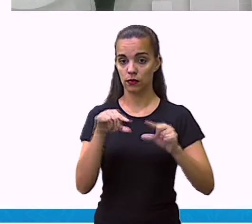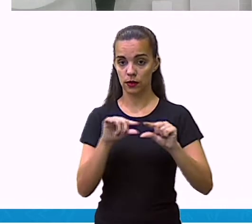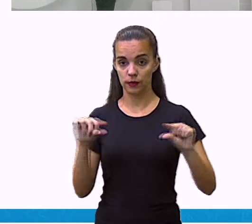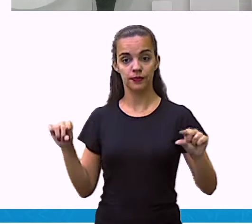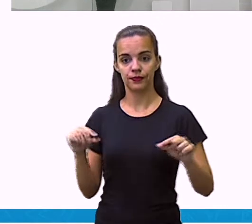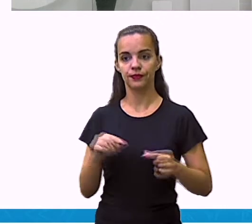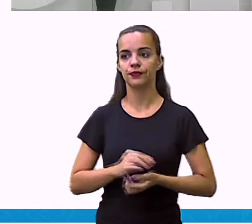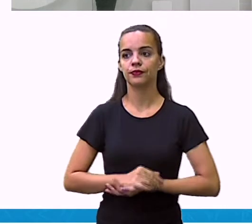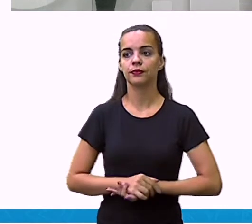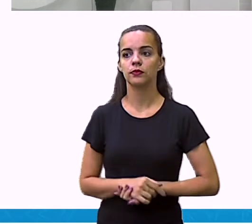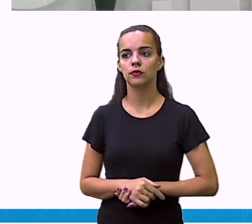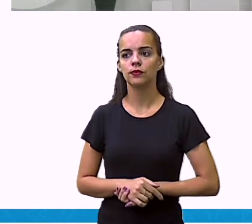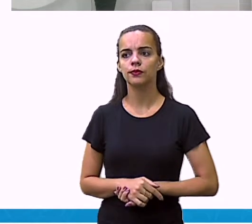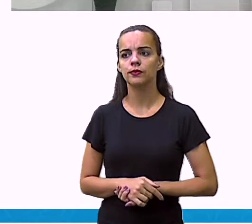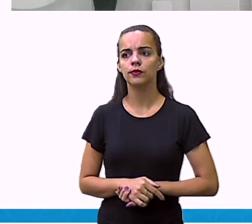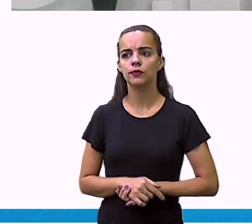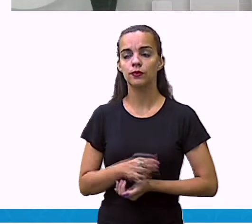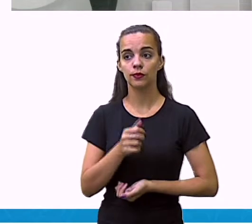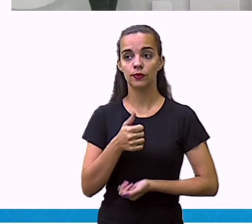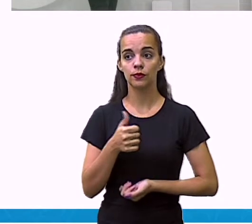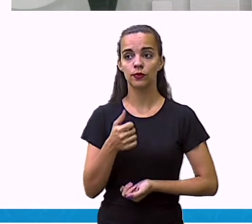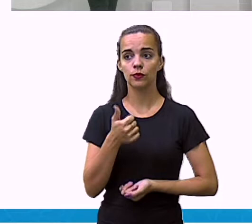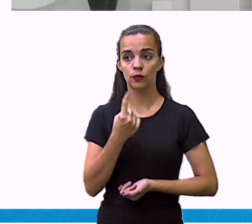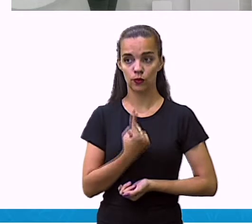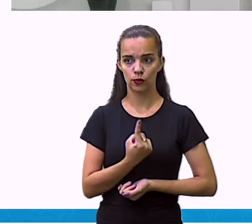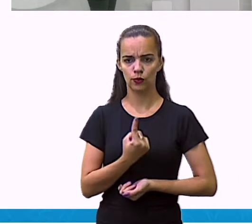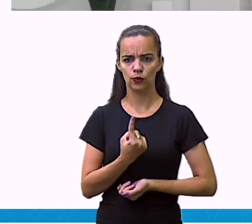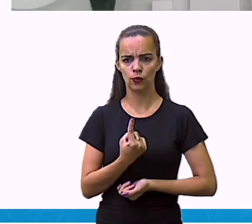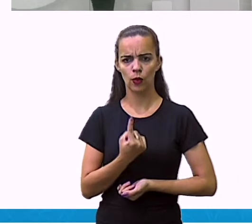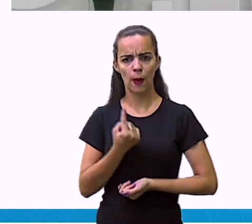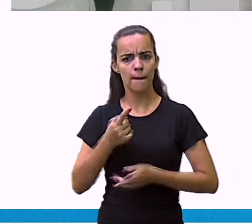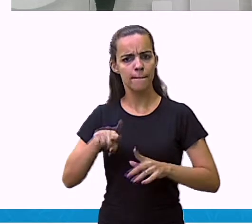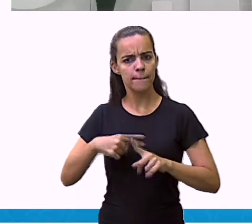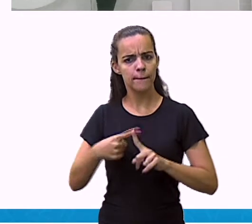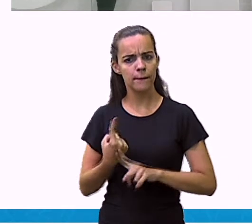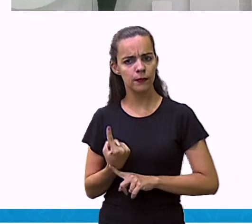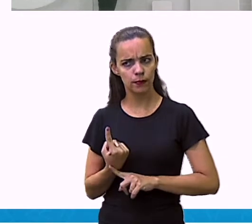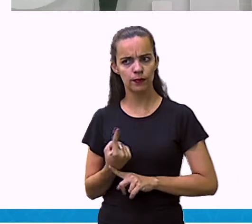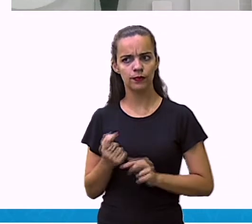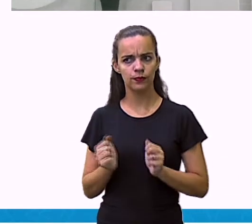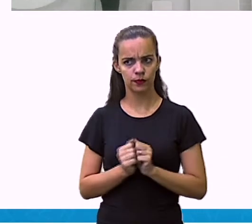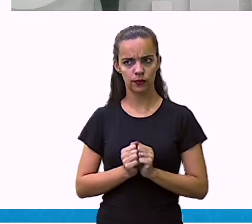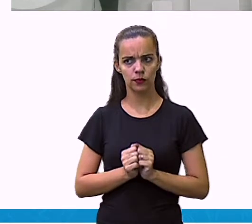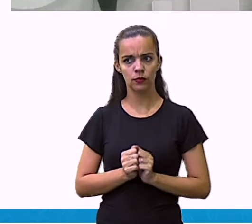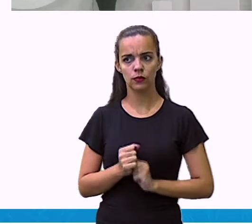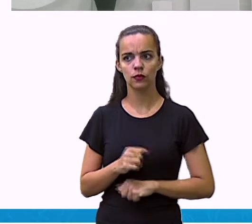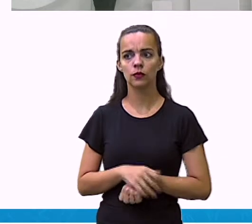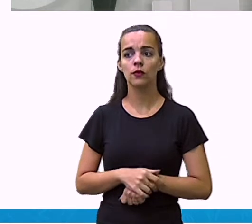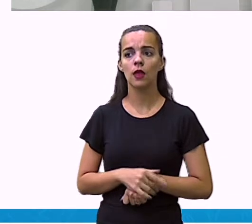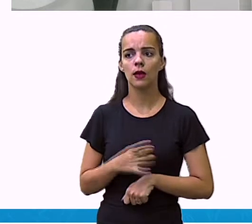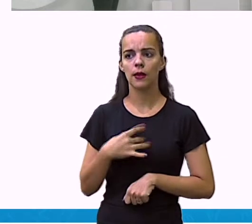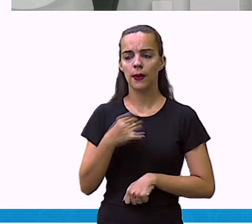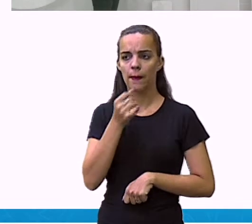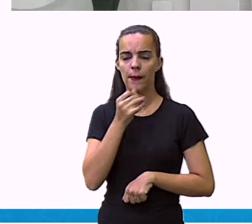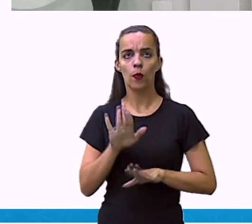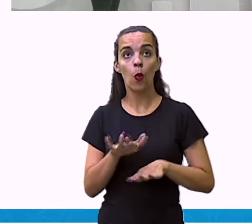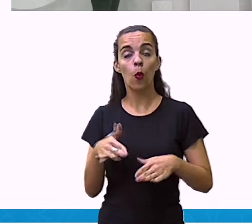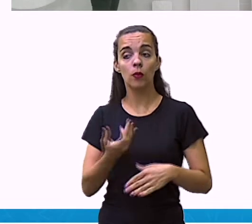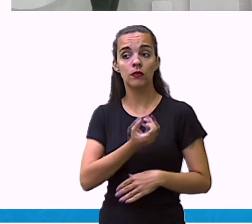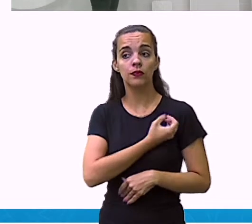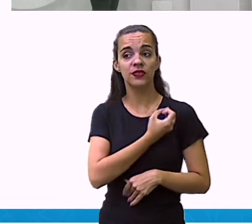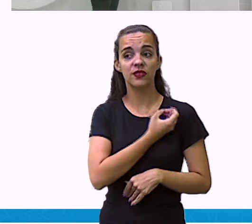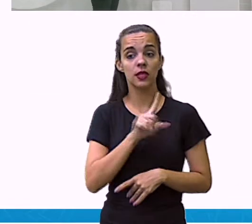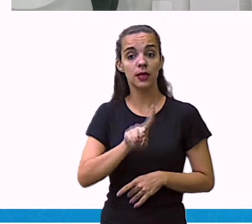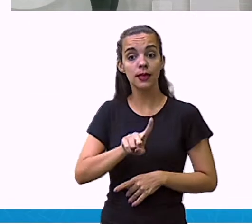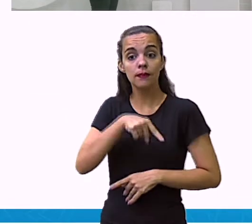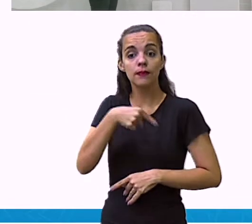Temos aqui o algarismo 1 e 1, formando o número 11. Então, qual é o